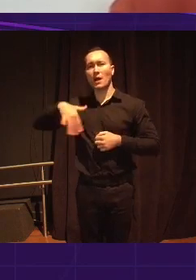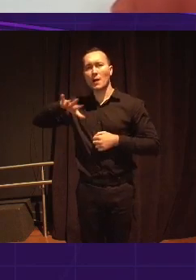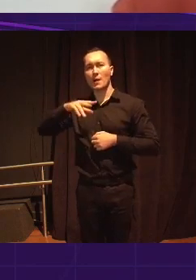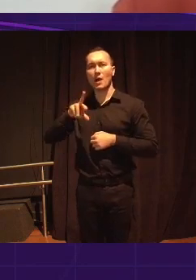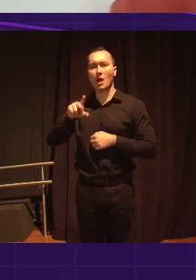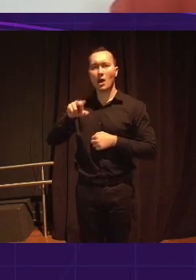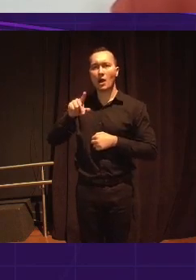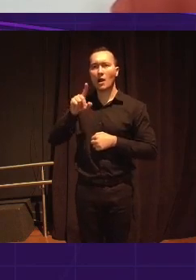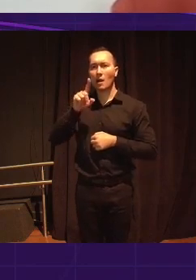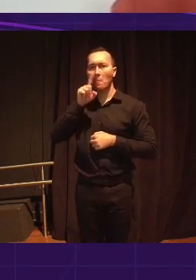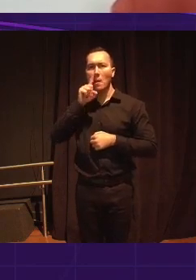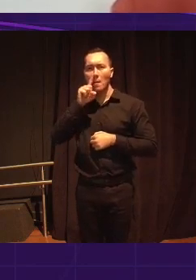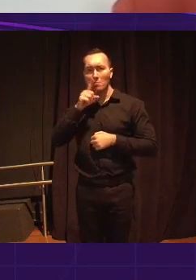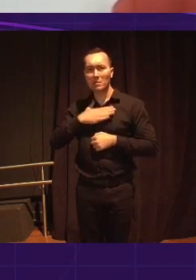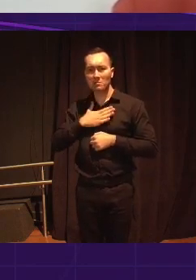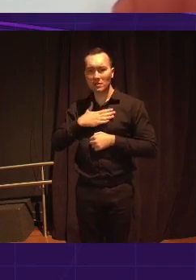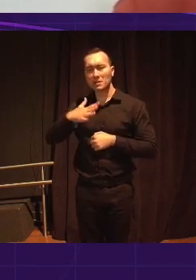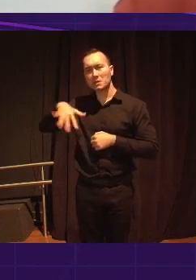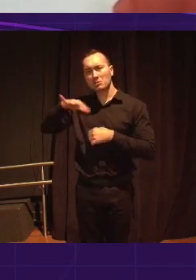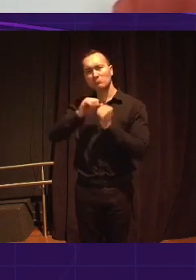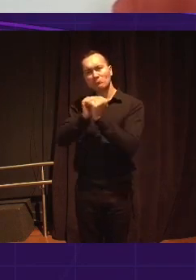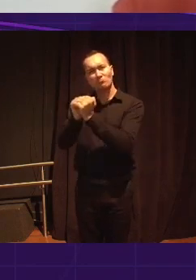mãe, né? Na época eu sabia que